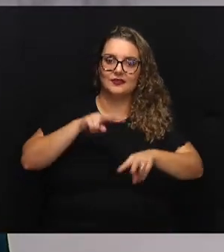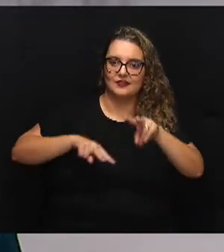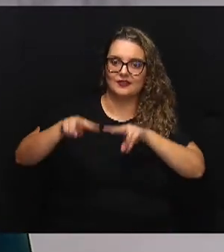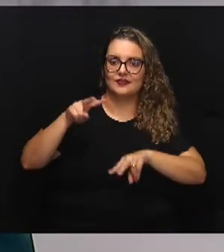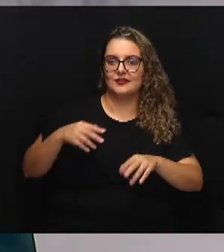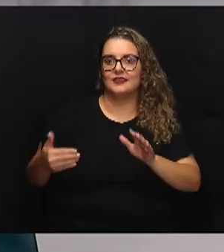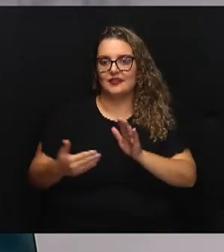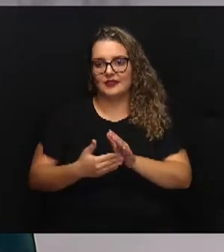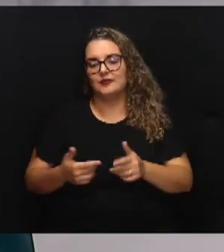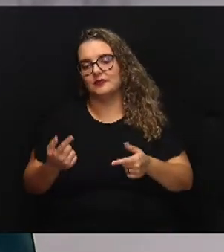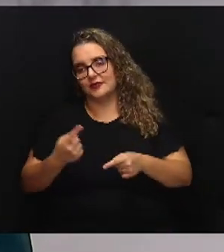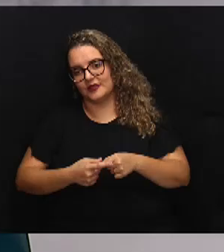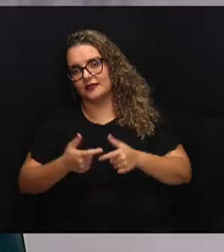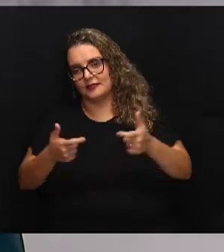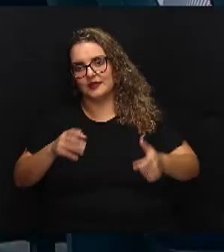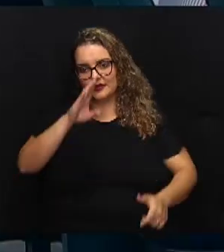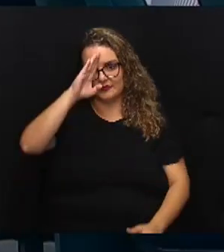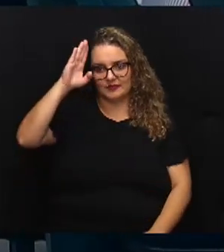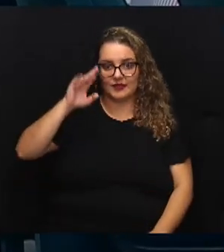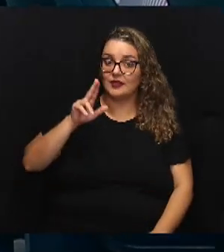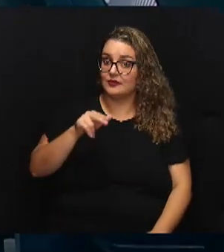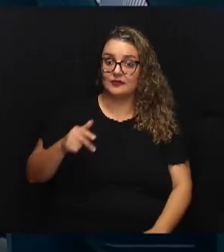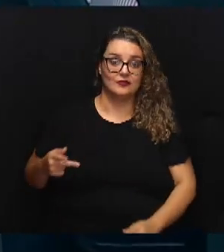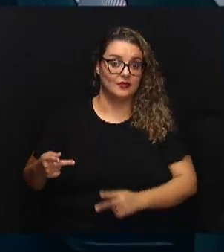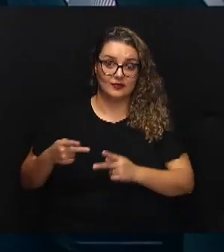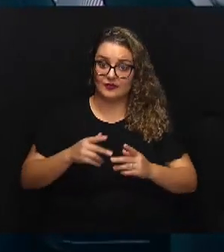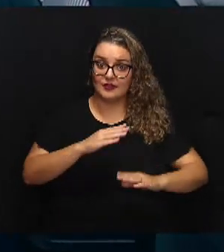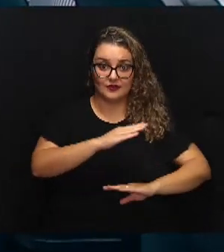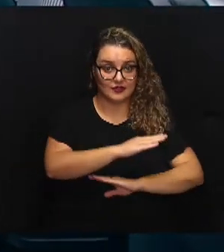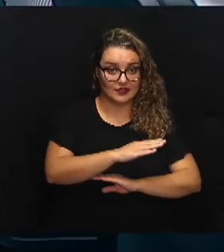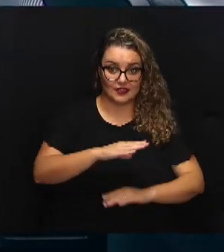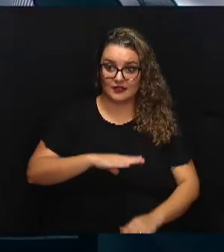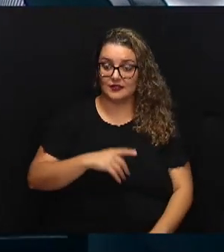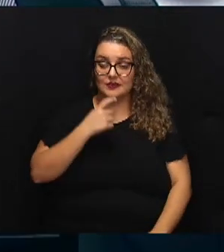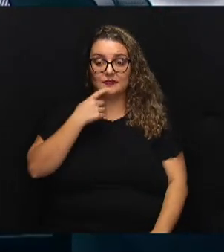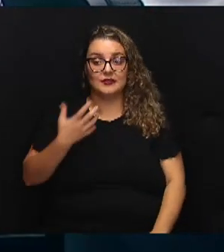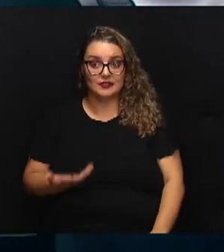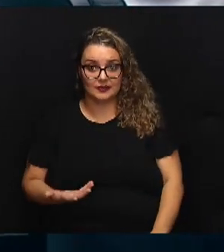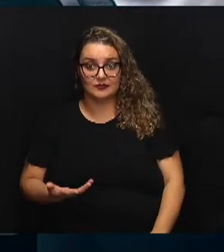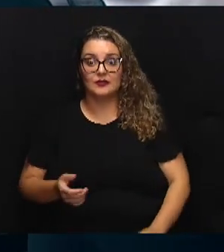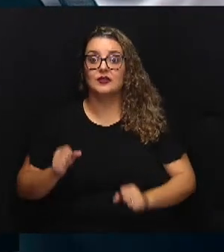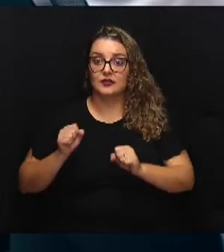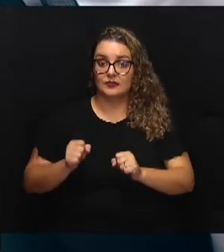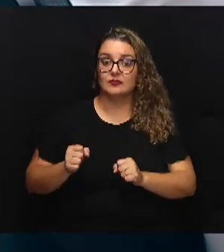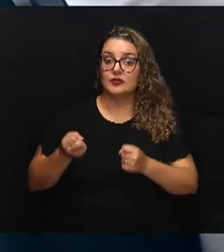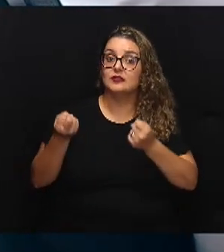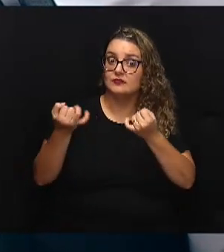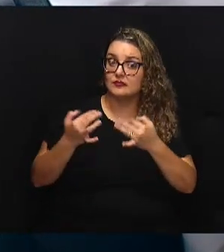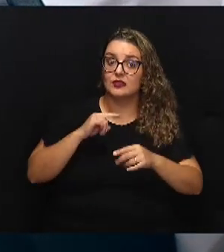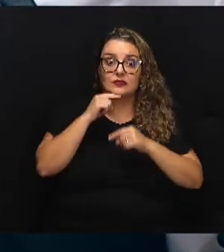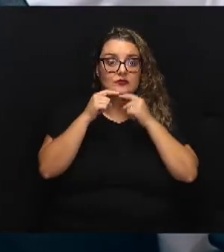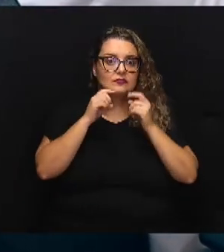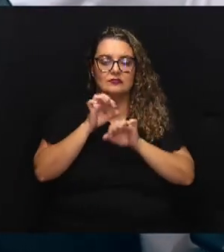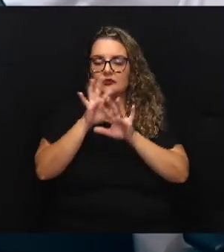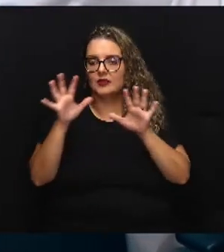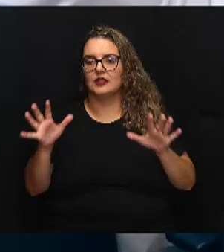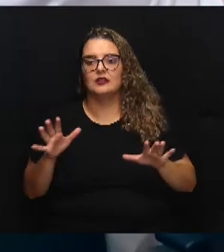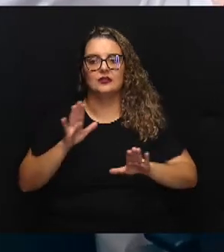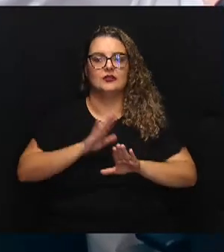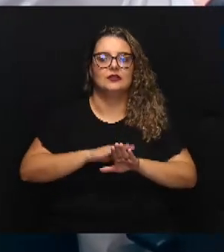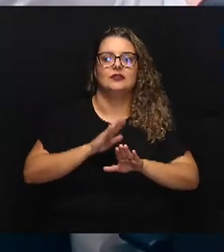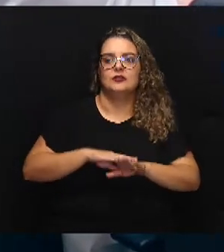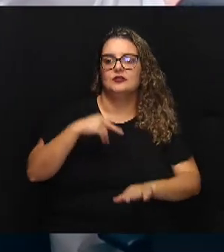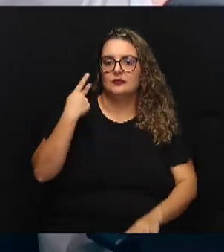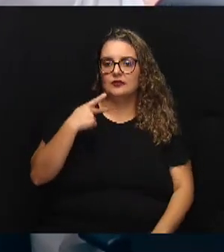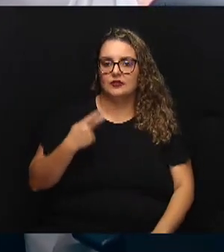porque a maioria dos acadêmicos nunca tinham visitado a Câmara Municipal. A gente pôde esclarecer várias dúvidas, né, da atuação dos vereadores.